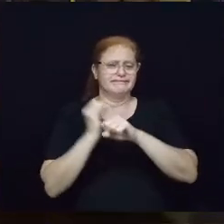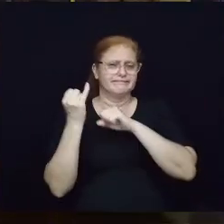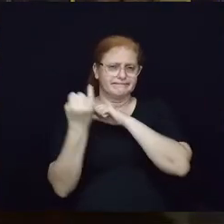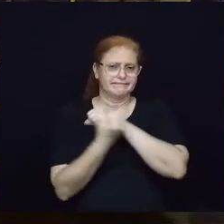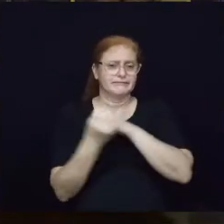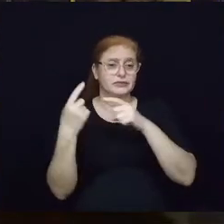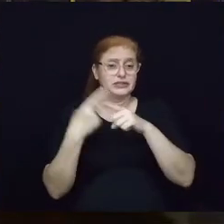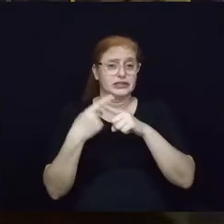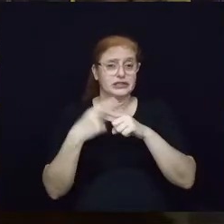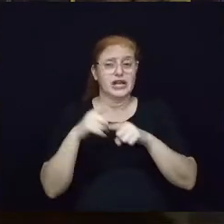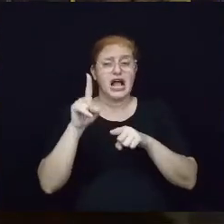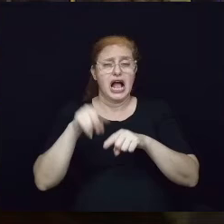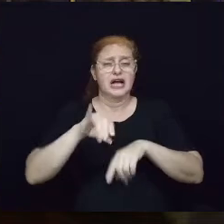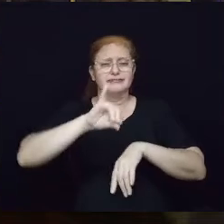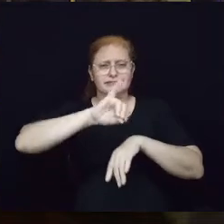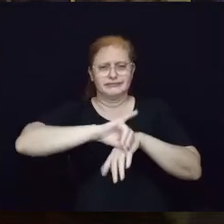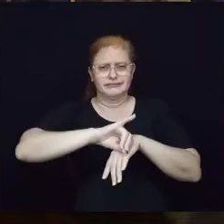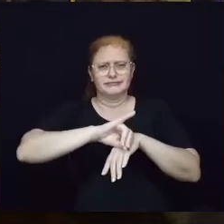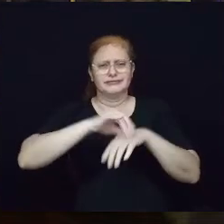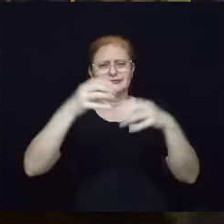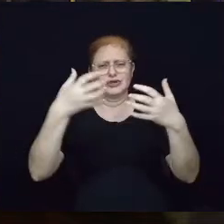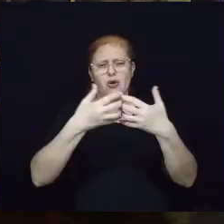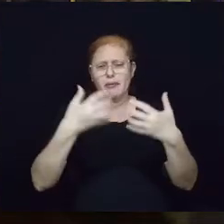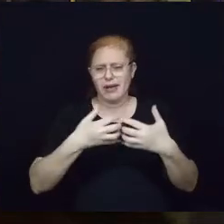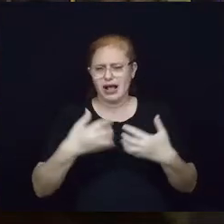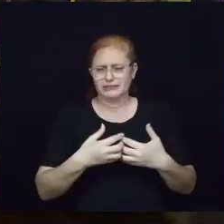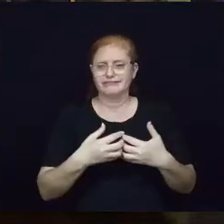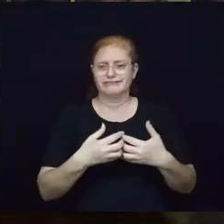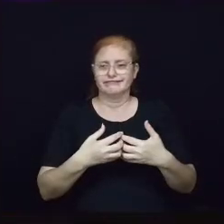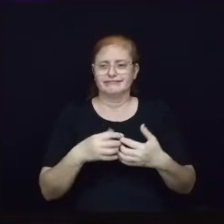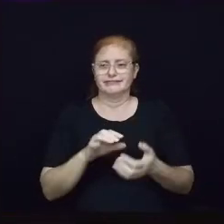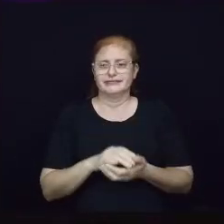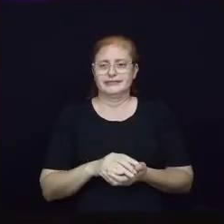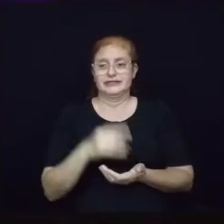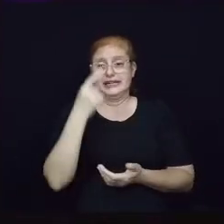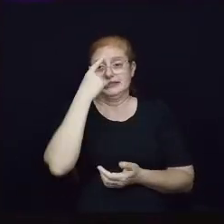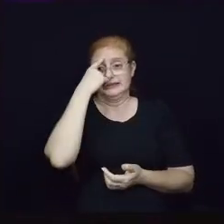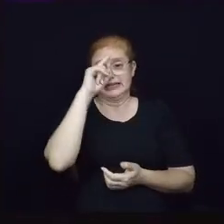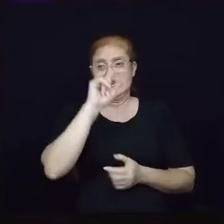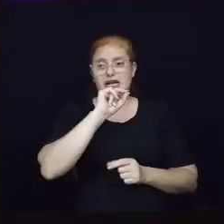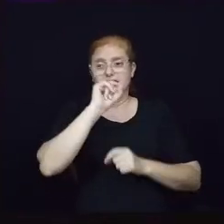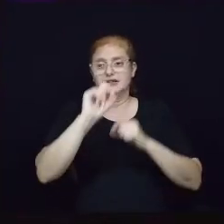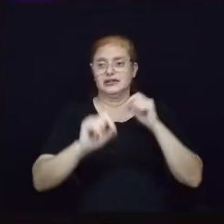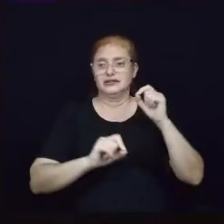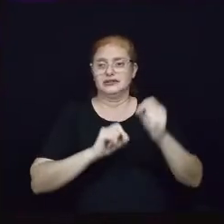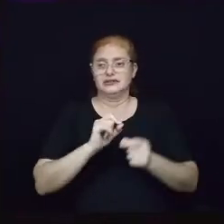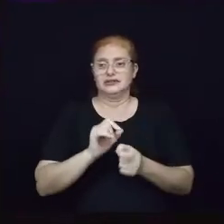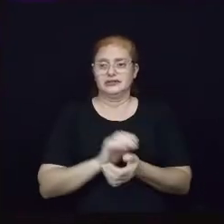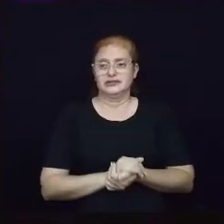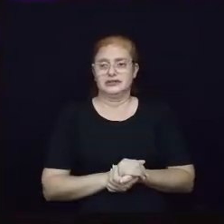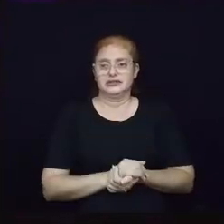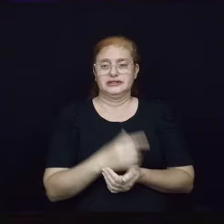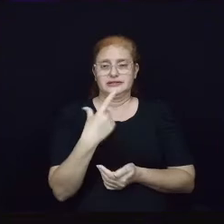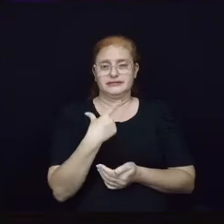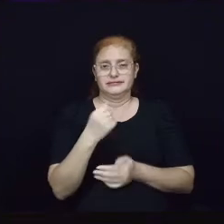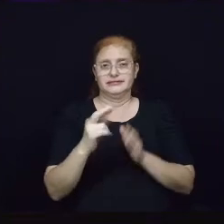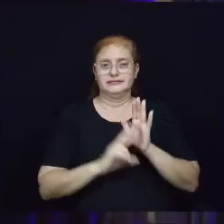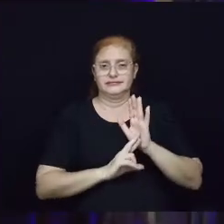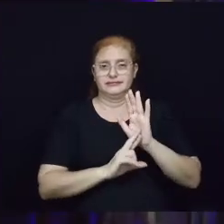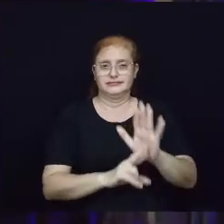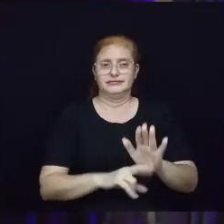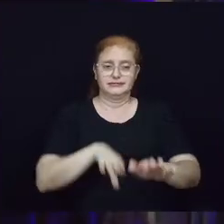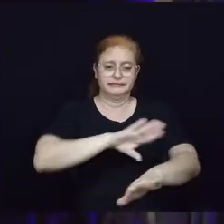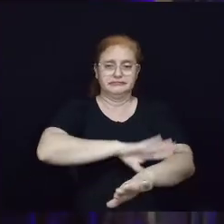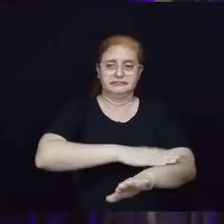uma obra muito complexa, né? A ideia sai da representação de um relevo,